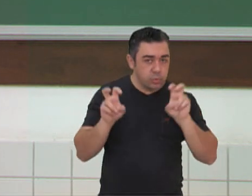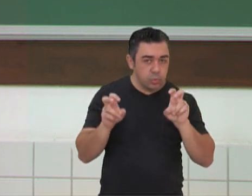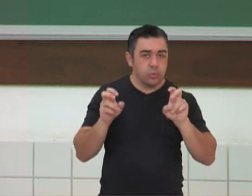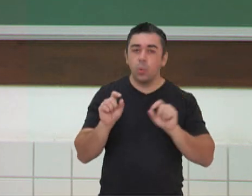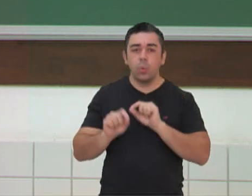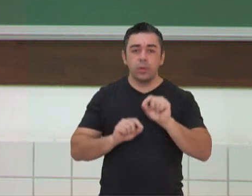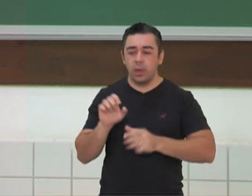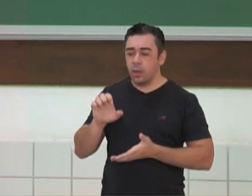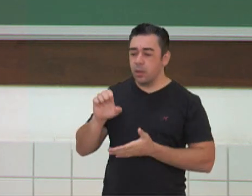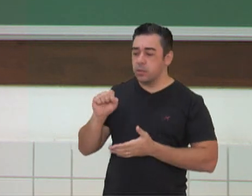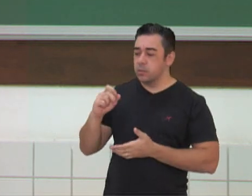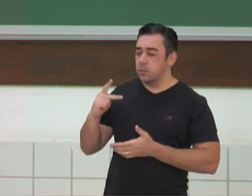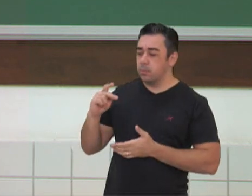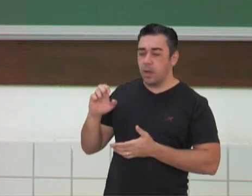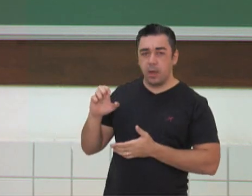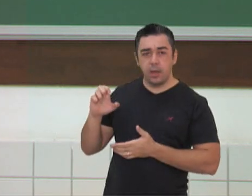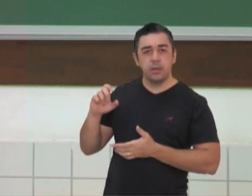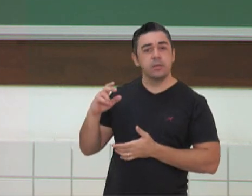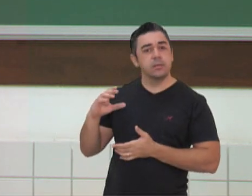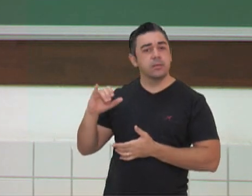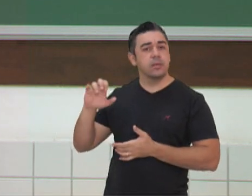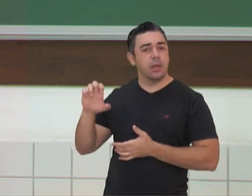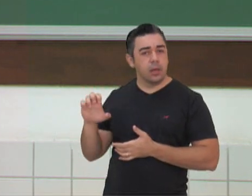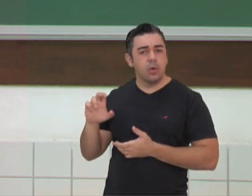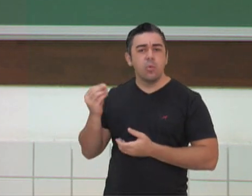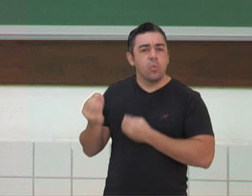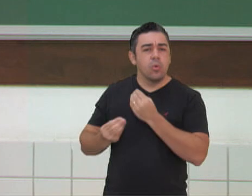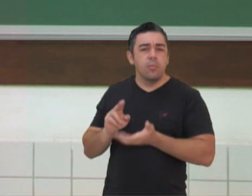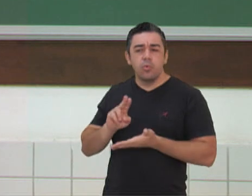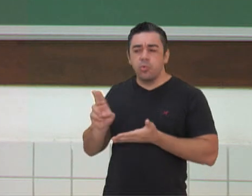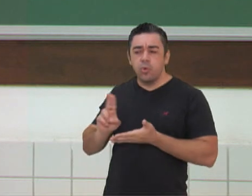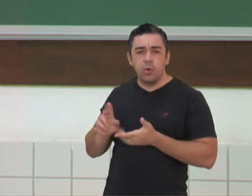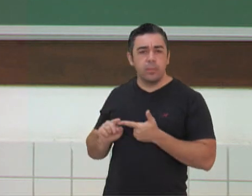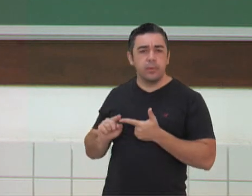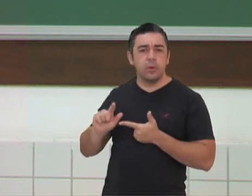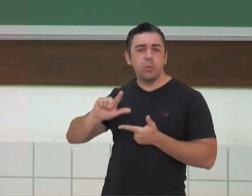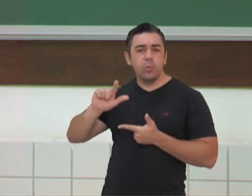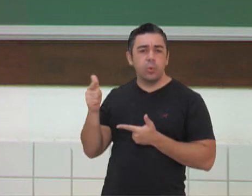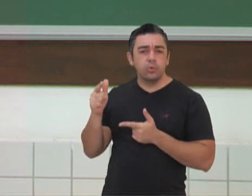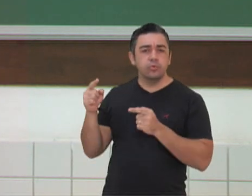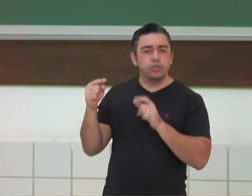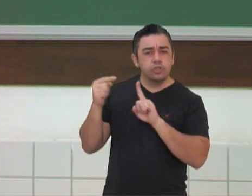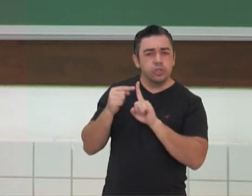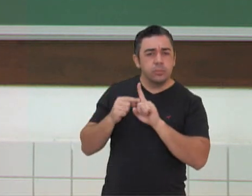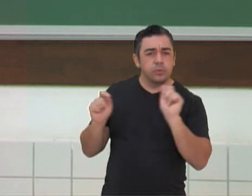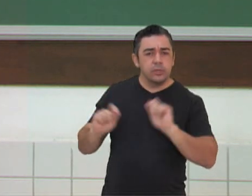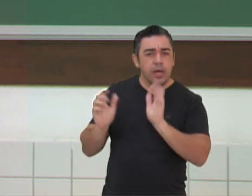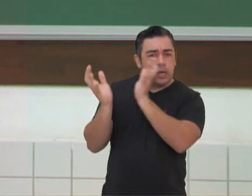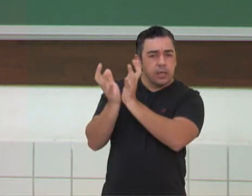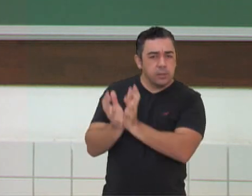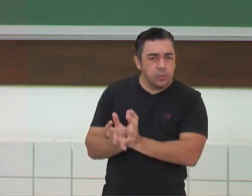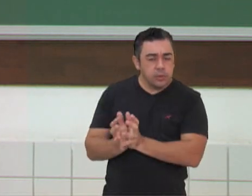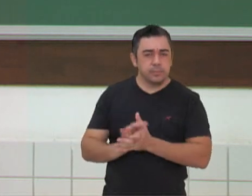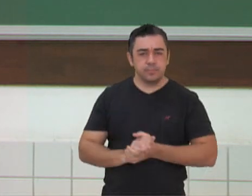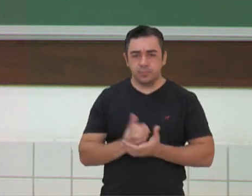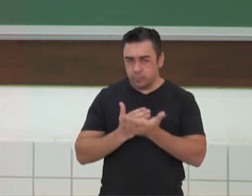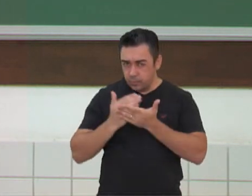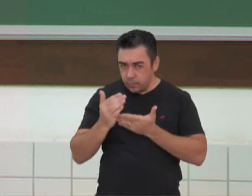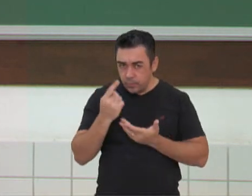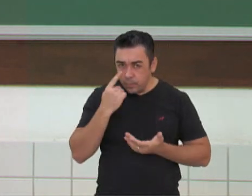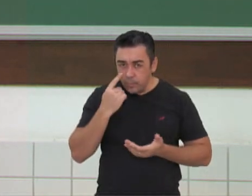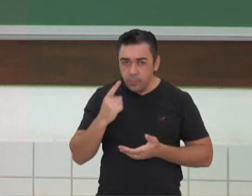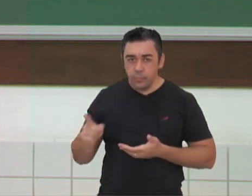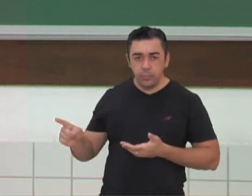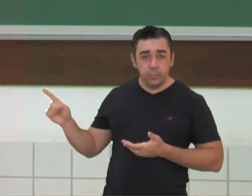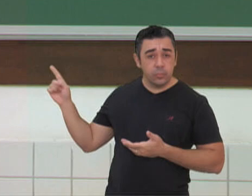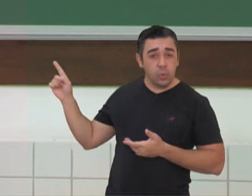é uma espécie, como é que a gente dá nome a ela, o que é as outras formas de classificar um ser vivo. Então, vamos começar aqui, gente.